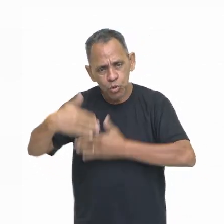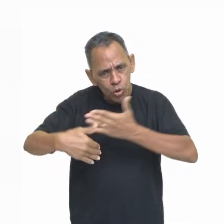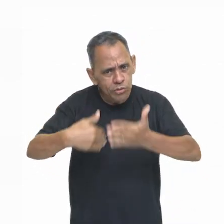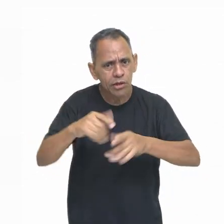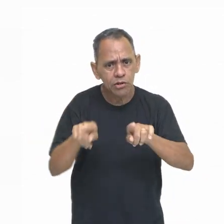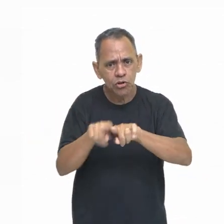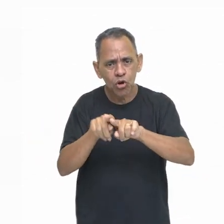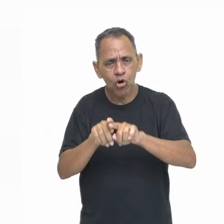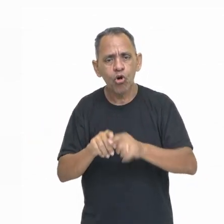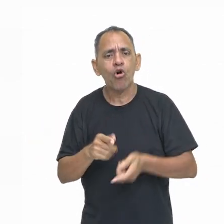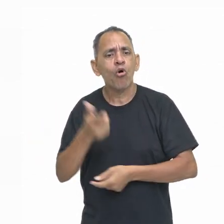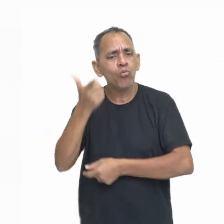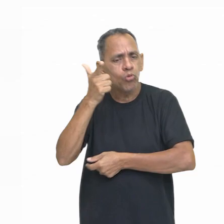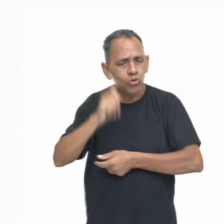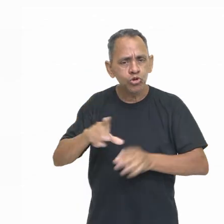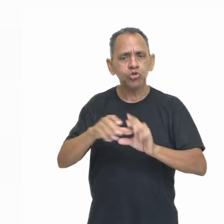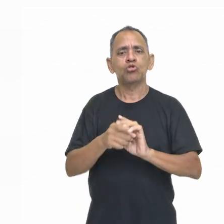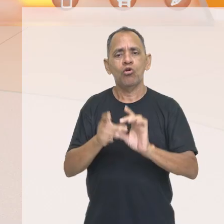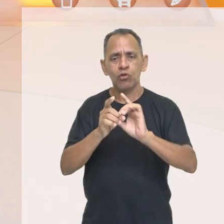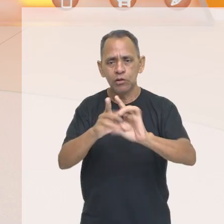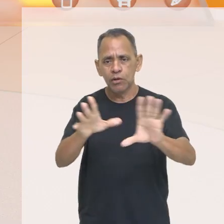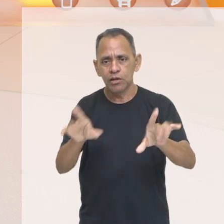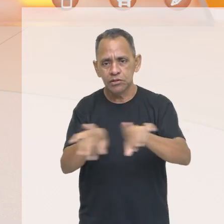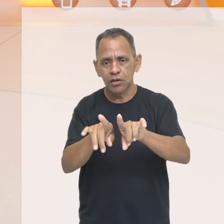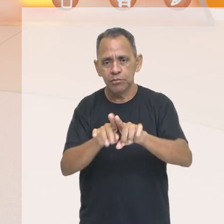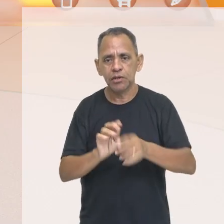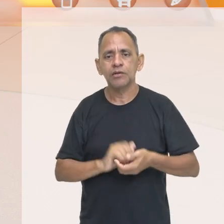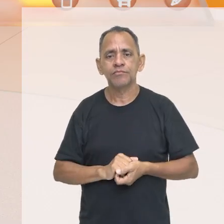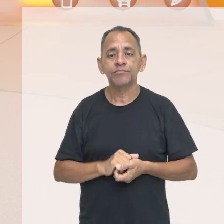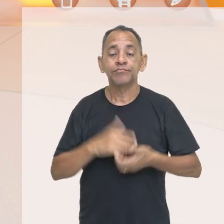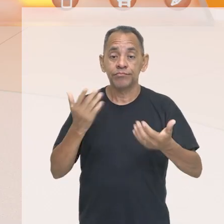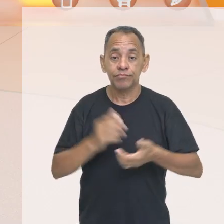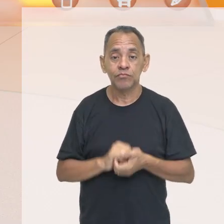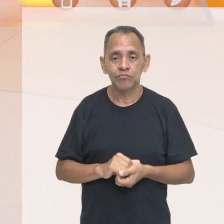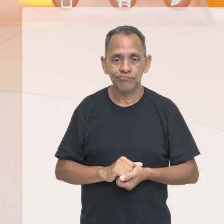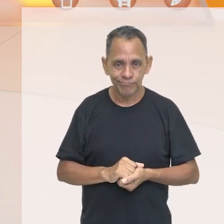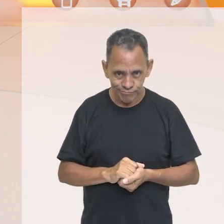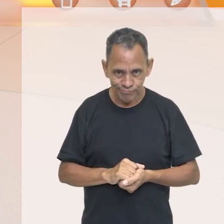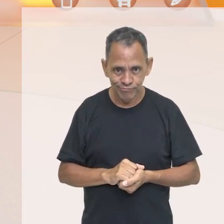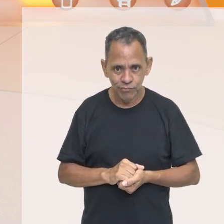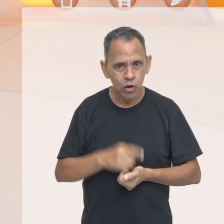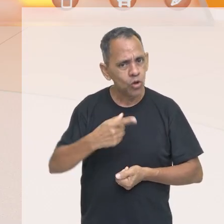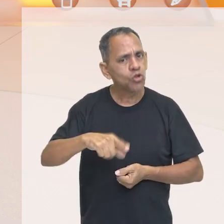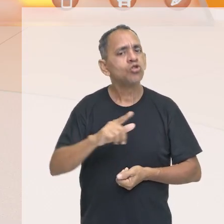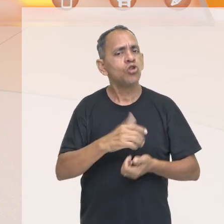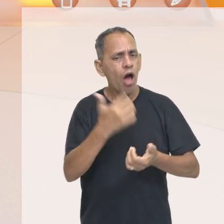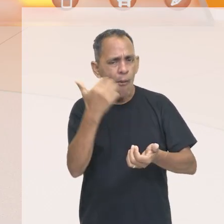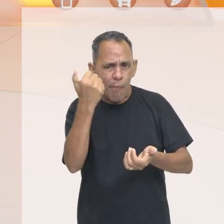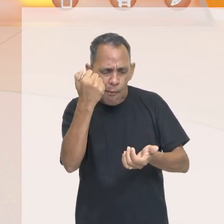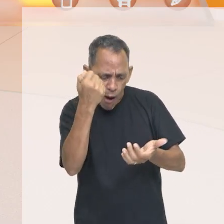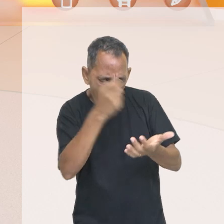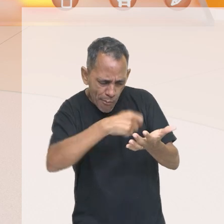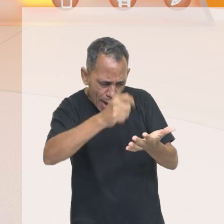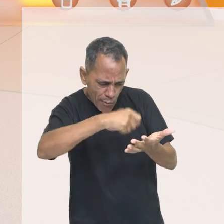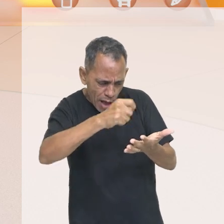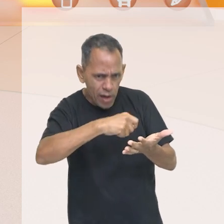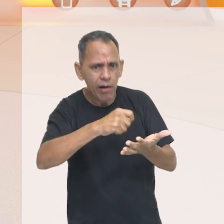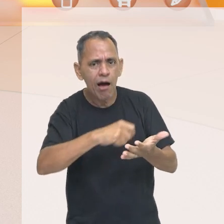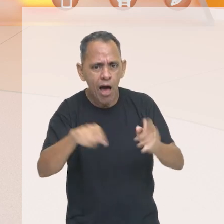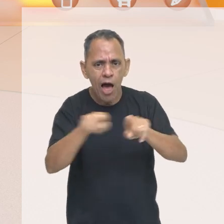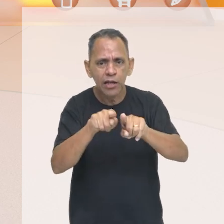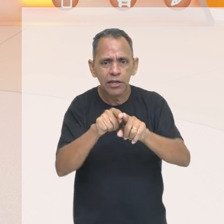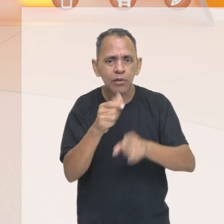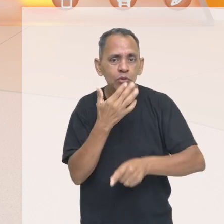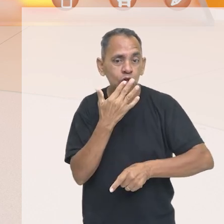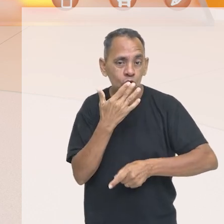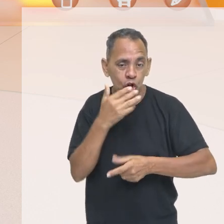de redemocratização do Brasil. Sendo assim, você já separa seu caderno,